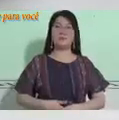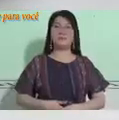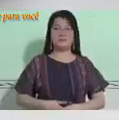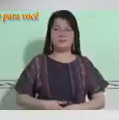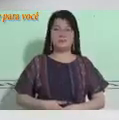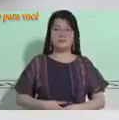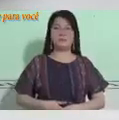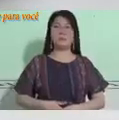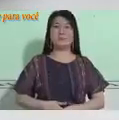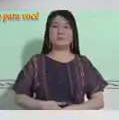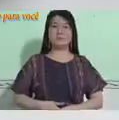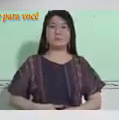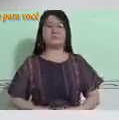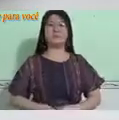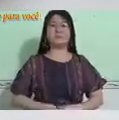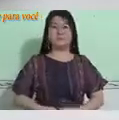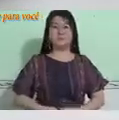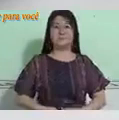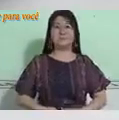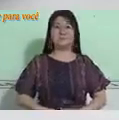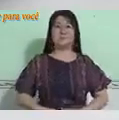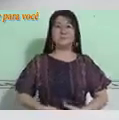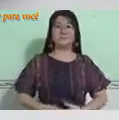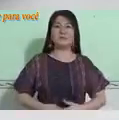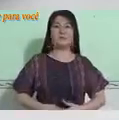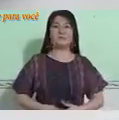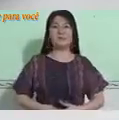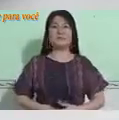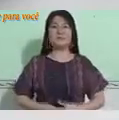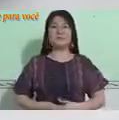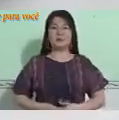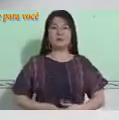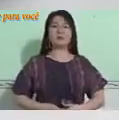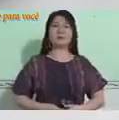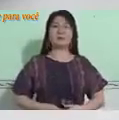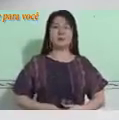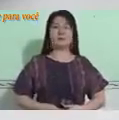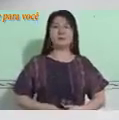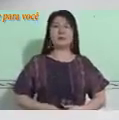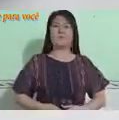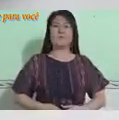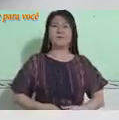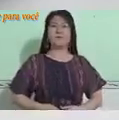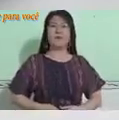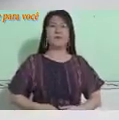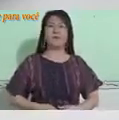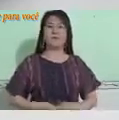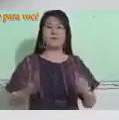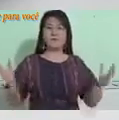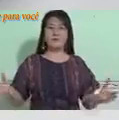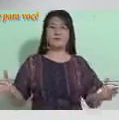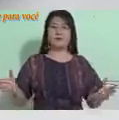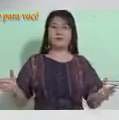SLAVAGAMNASALCOMSORROSERING a lavagem nasal com seringa ajuda a remover o excesso de secreções no interior dos cílios nasais e também permite